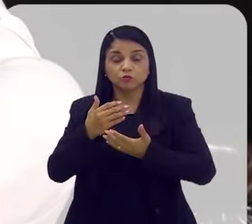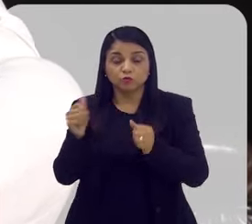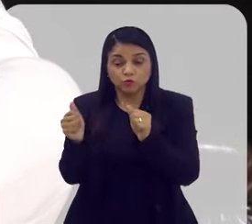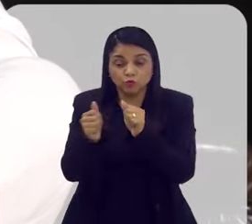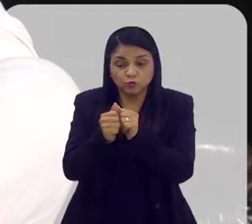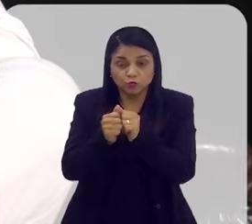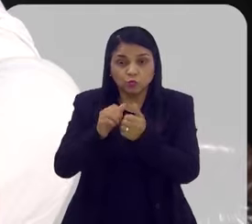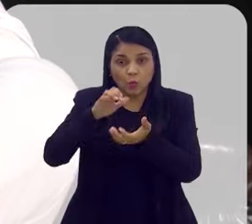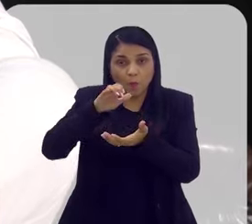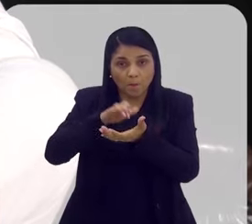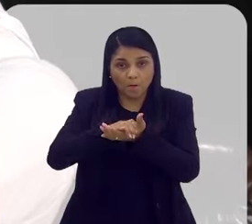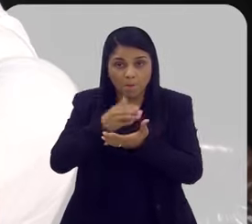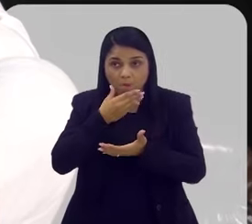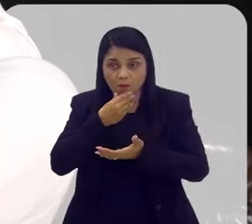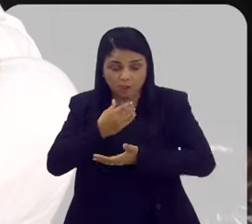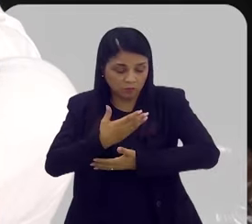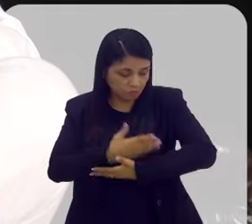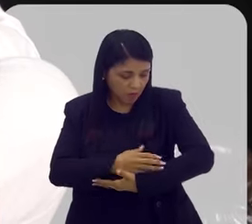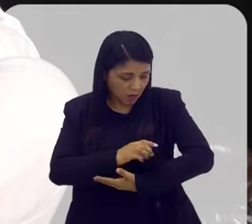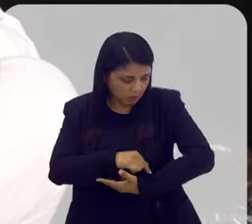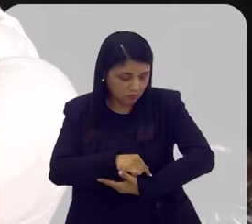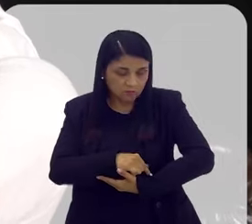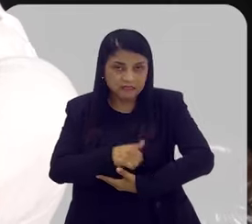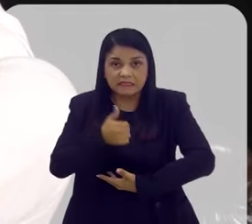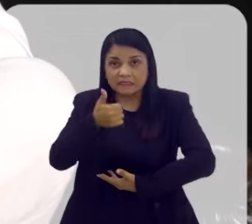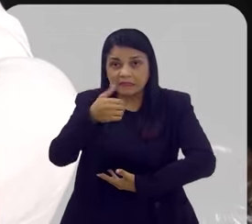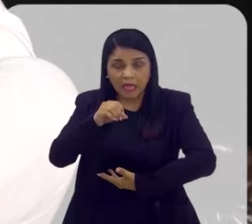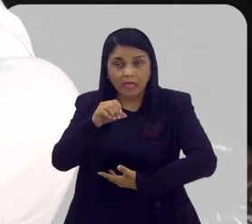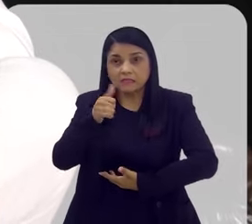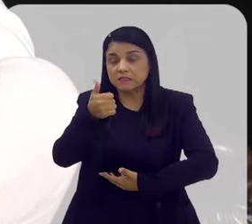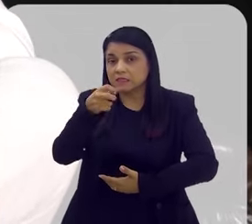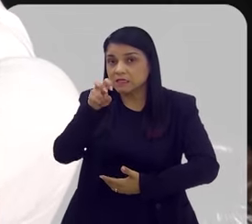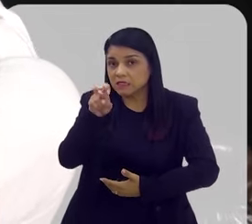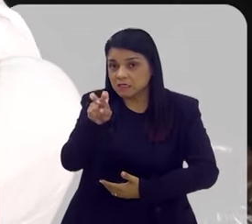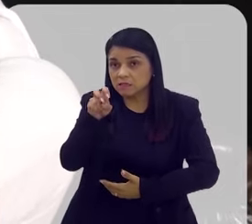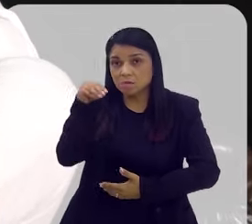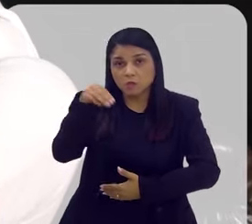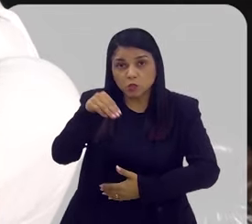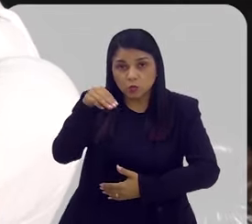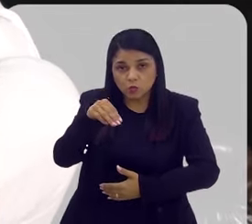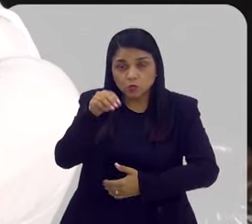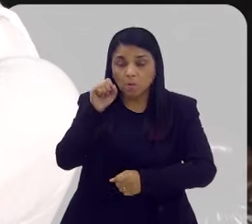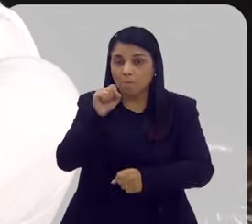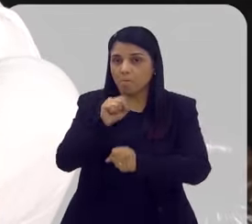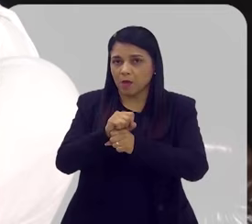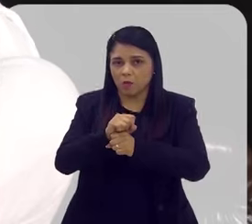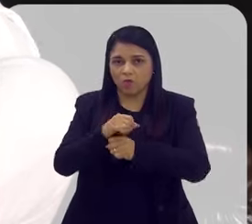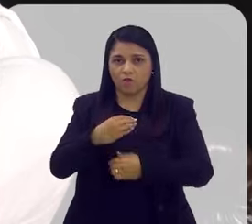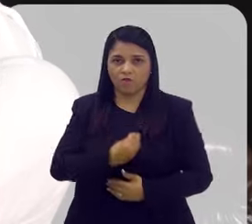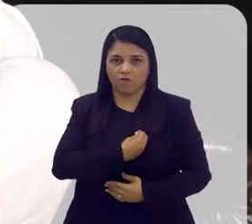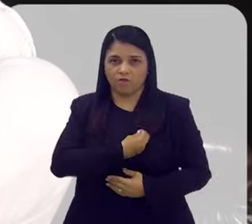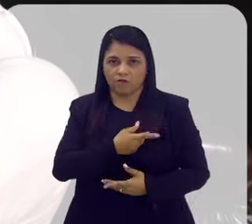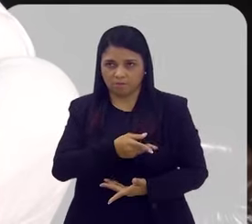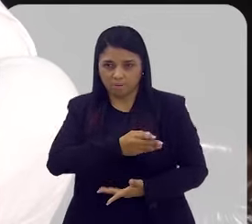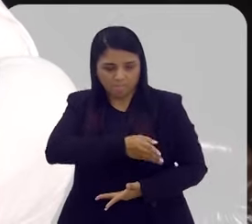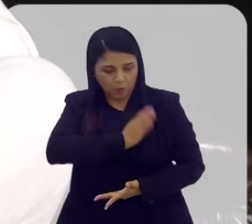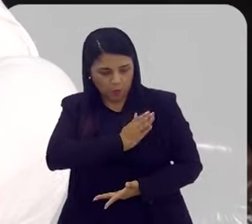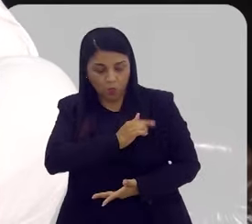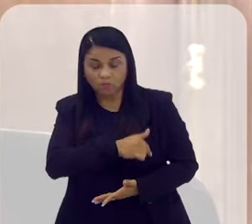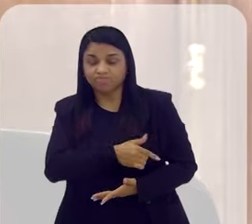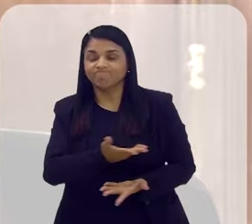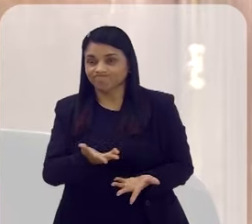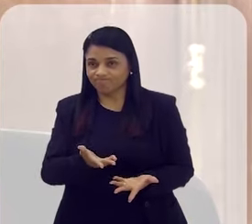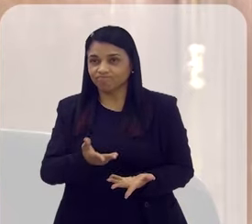do marido. Mais ou menos 10, 15 minutos, tudo parou. Que coisa incrível.